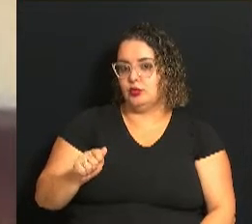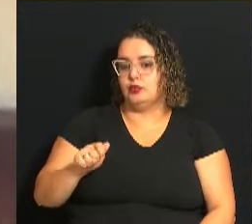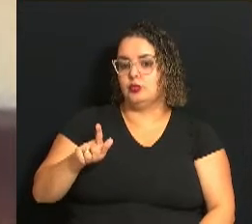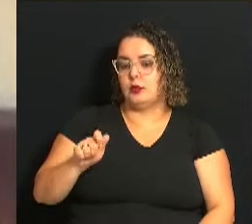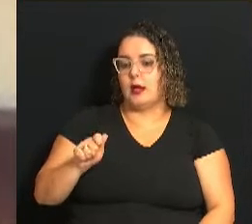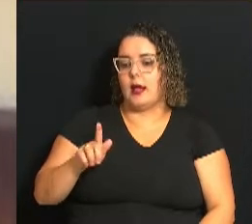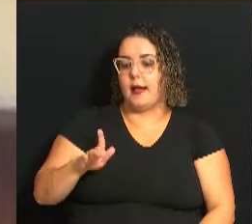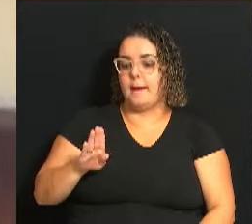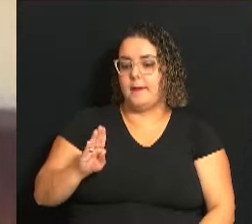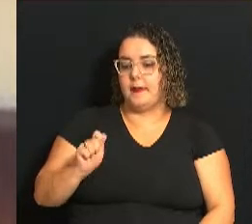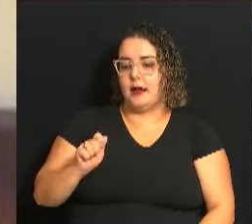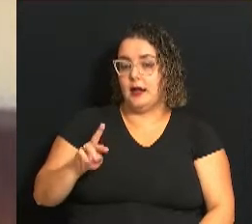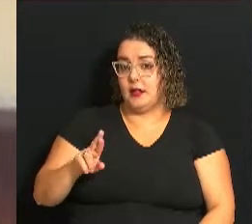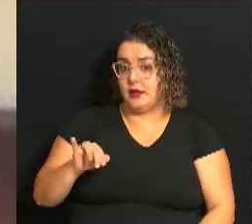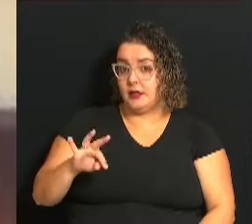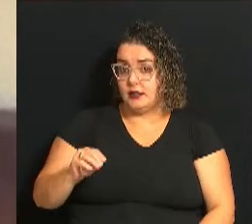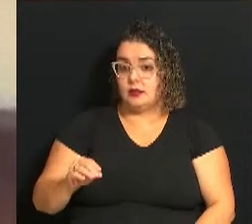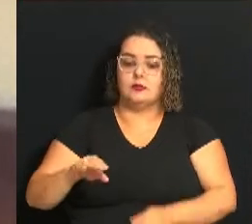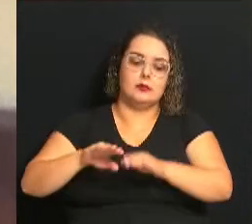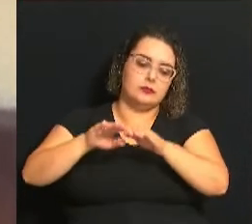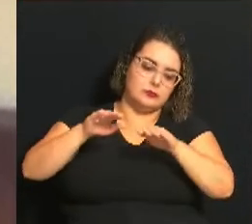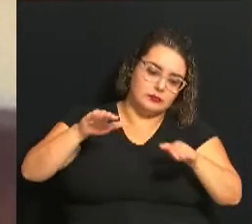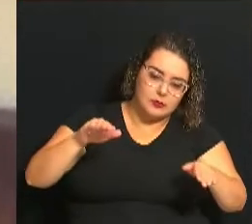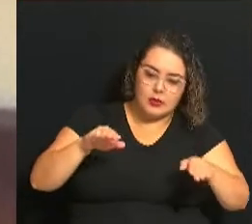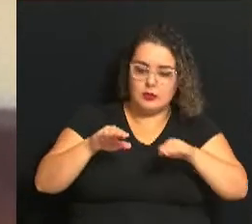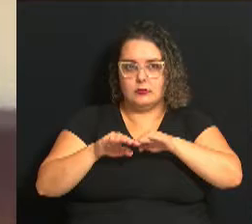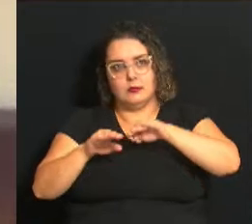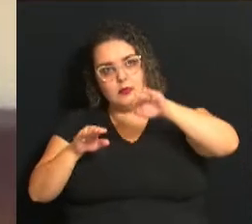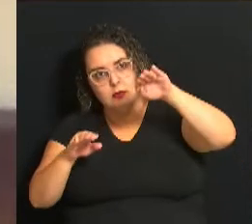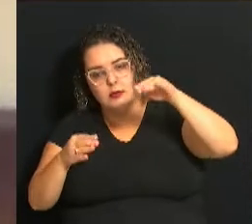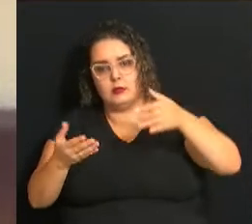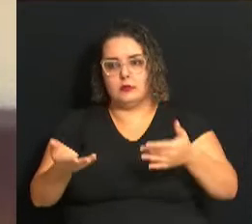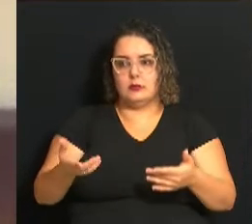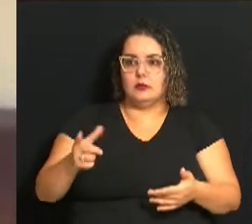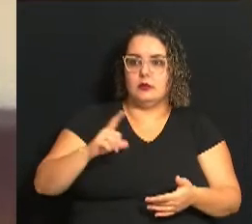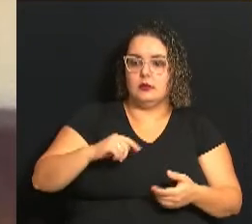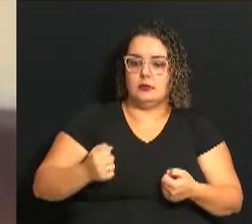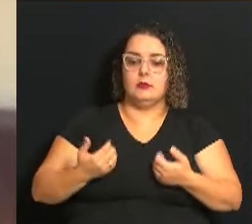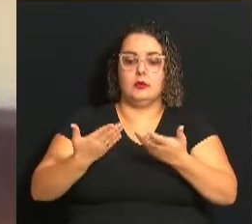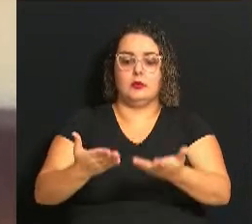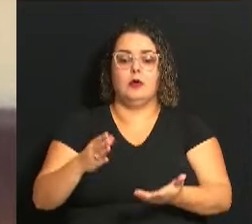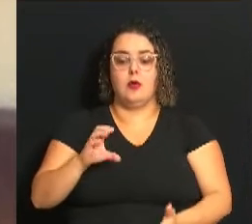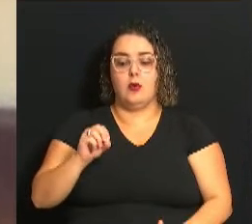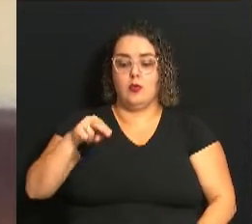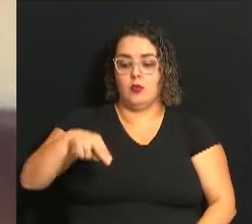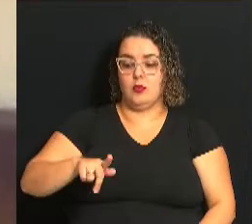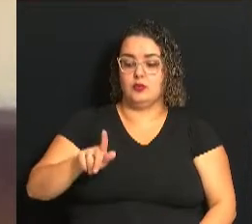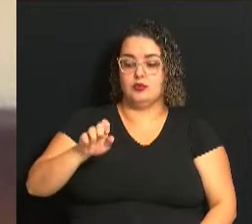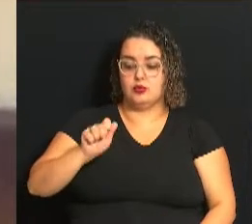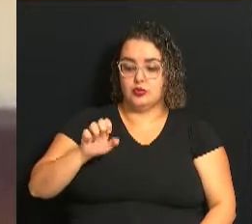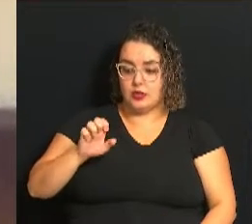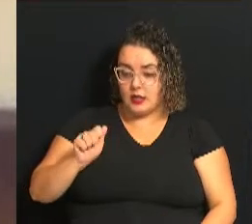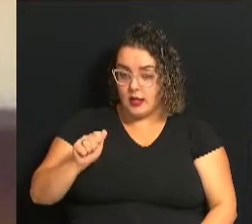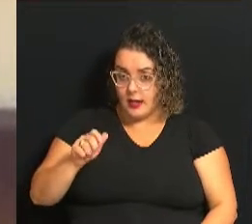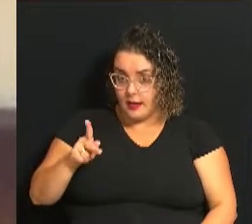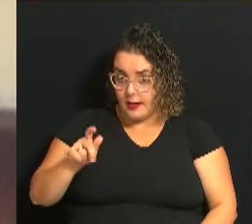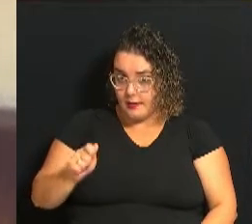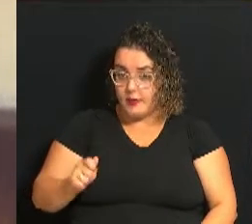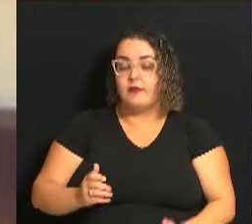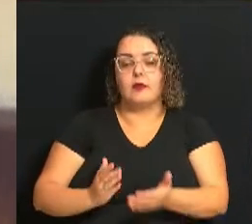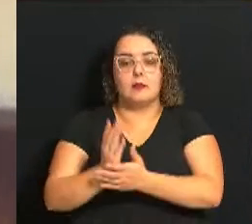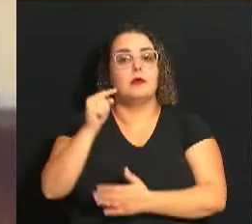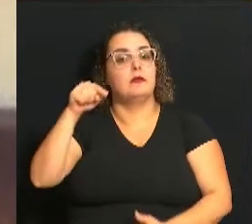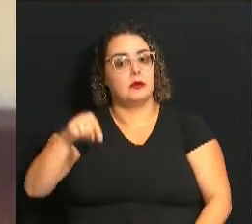essa questão específica da declividade. Houve a apresentação para o CONGEAPA, foi aprovado no CONGEAPA, depois houve a